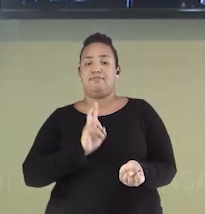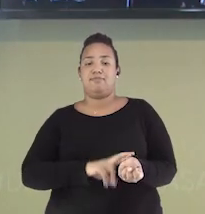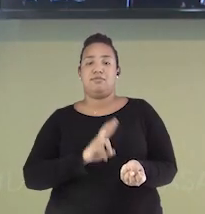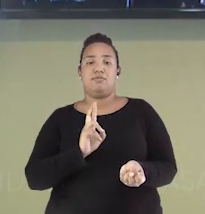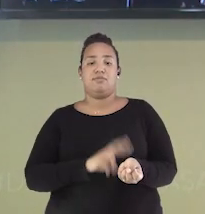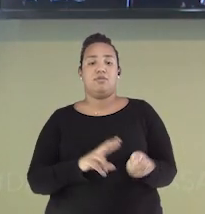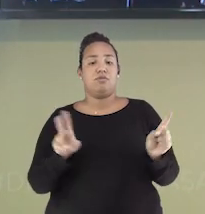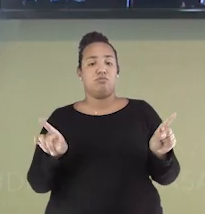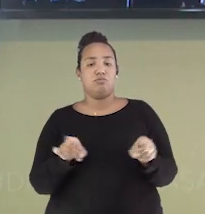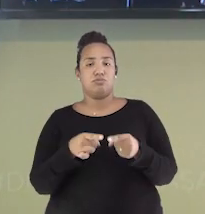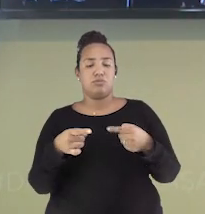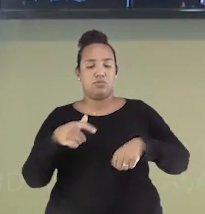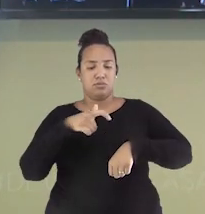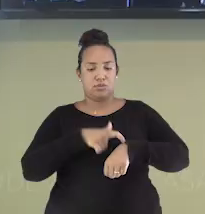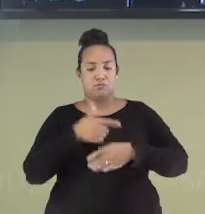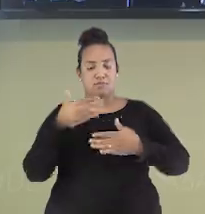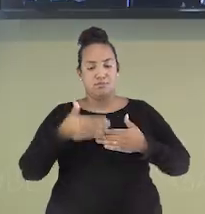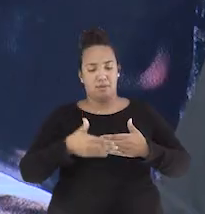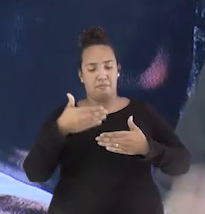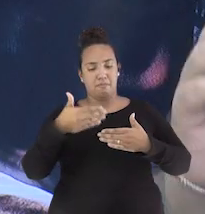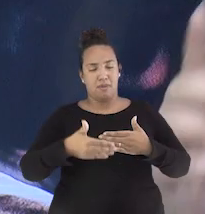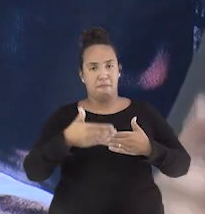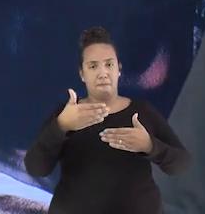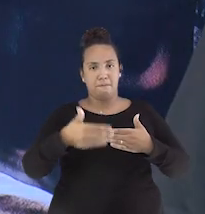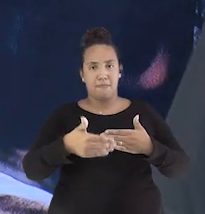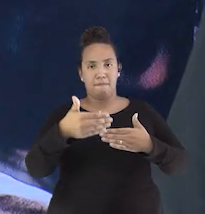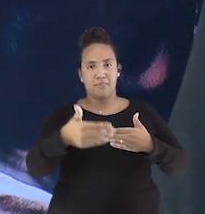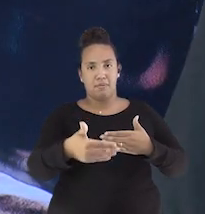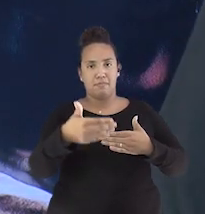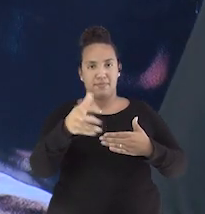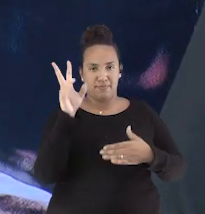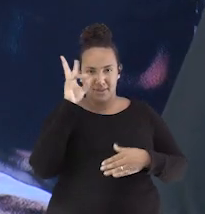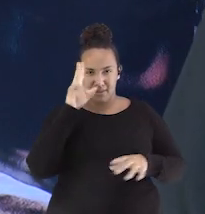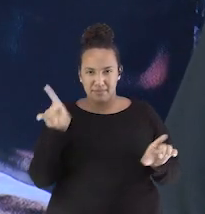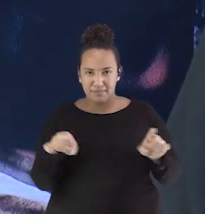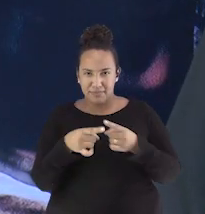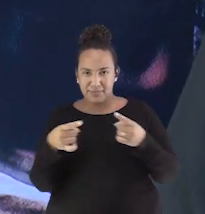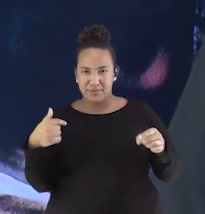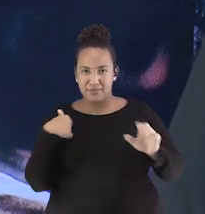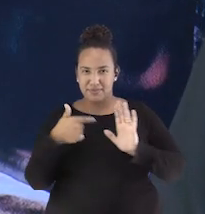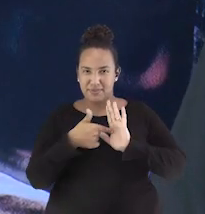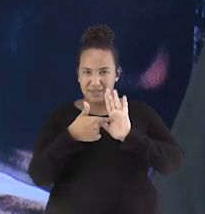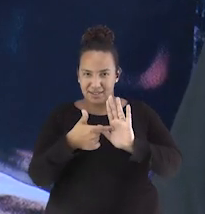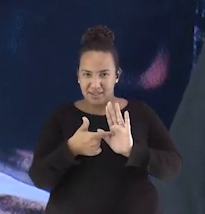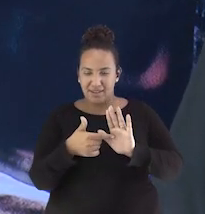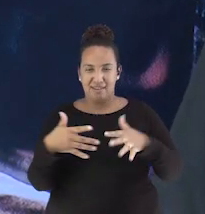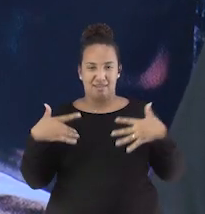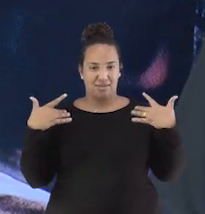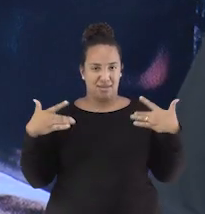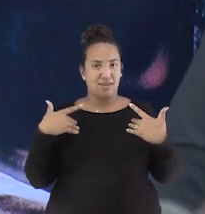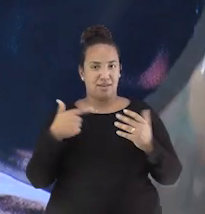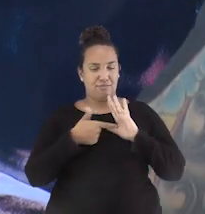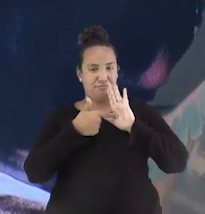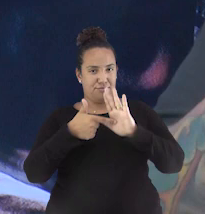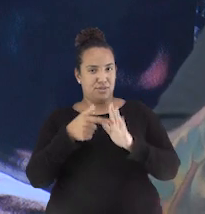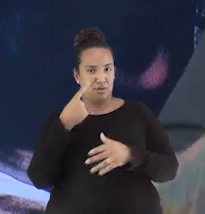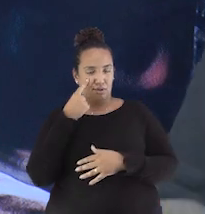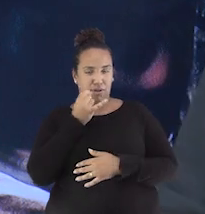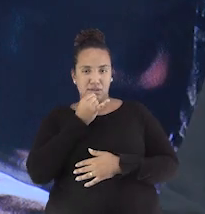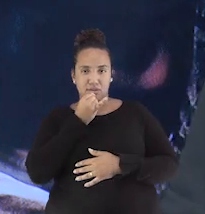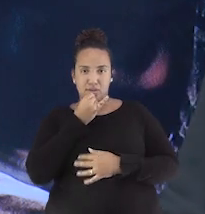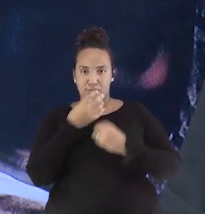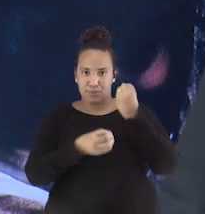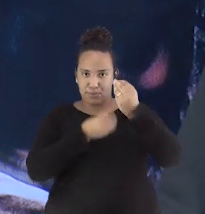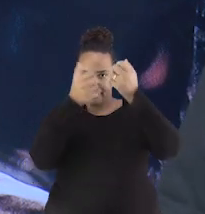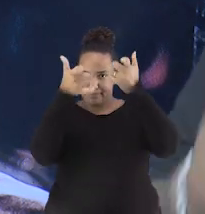no decorrer do tempo mas como assim Lembra daquela música do Beethoven que tocamos agora pouco o hino alegria eu vou usar